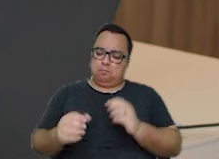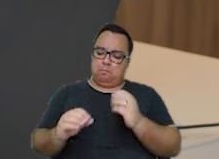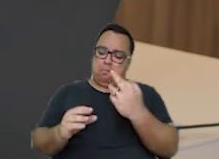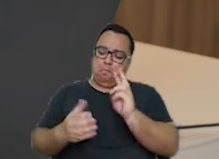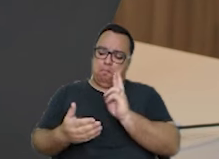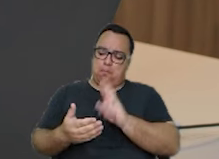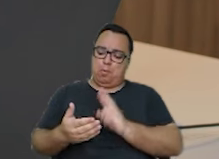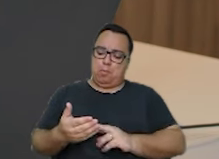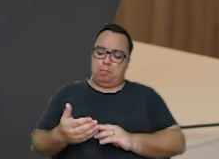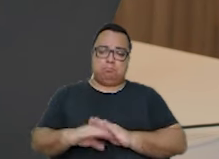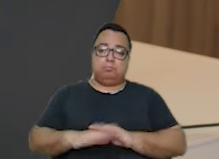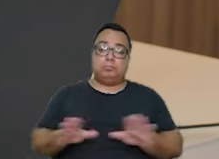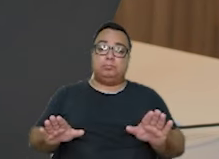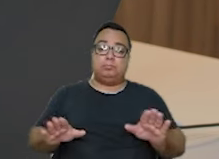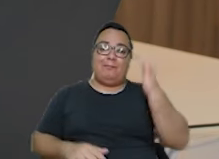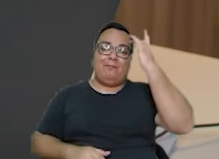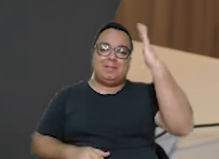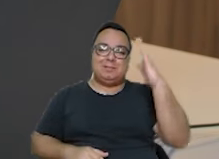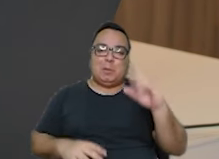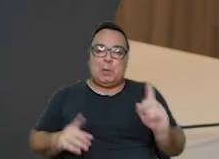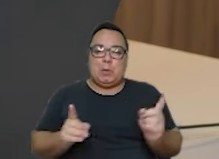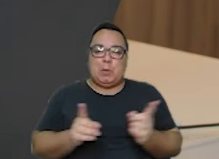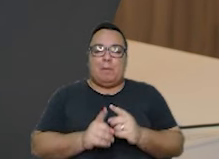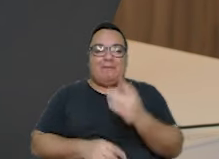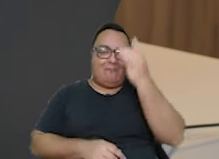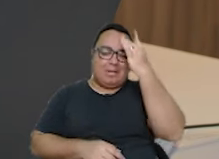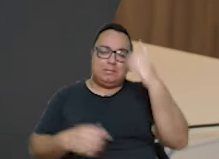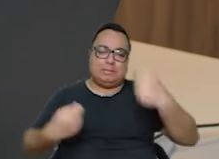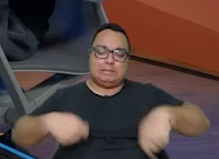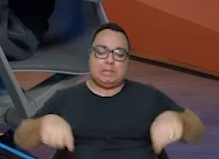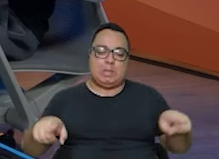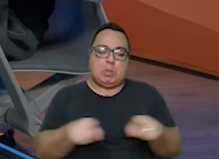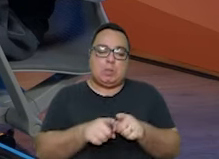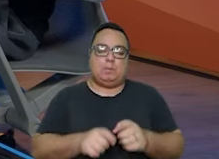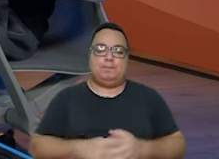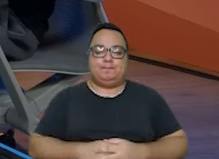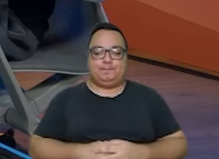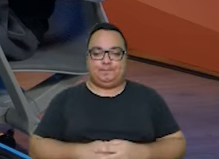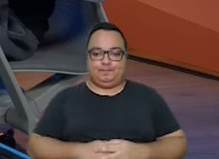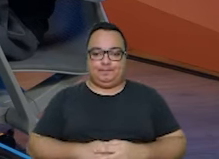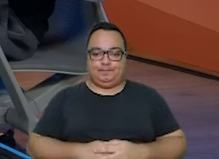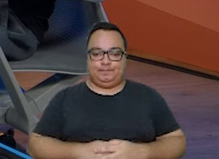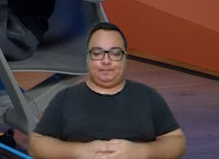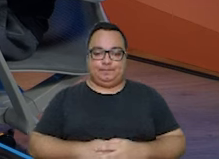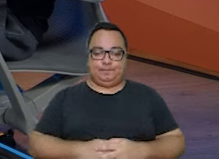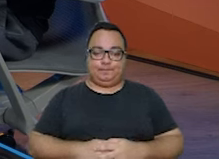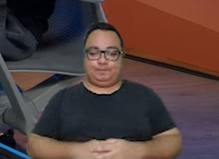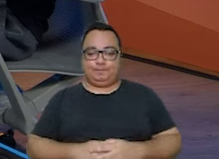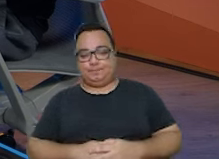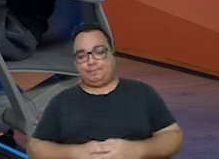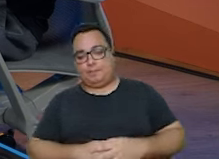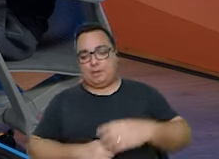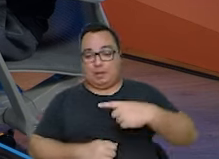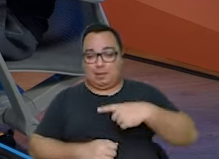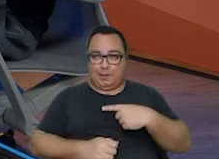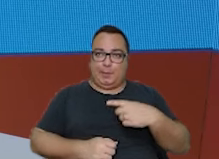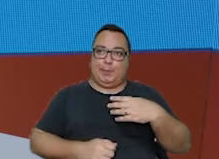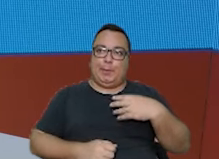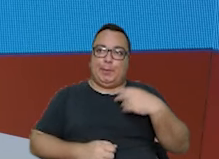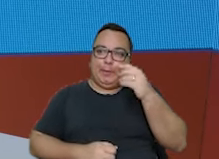fácil nem tão facilitar essa comunicação mas sabe Eline que tem um um treco que para mim é curioso que é